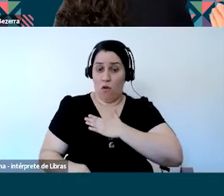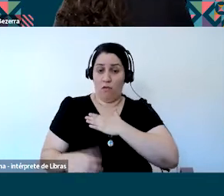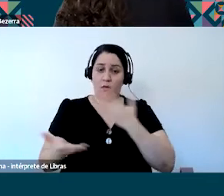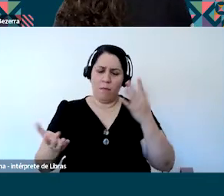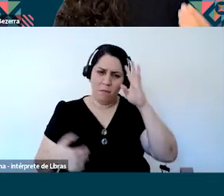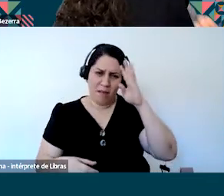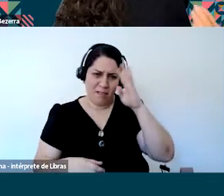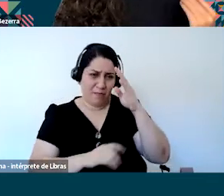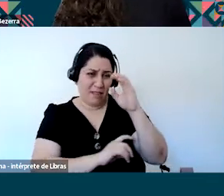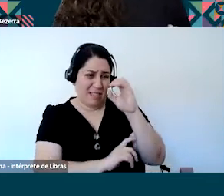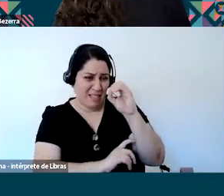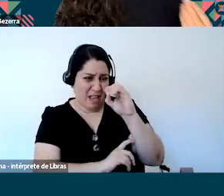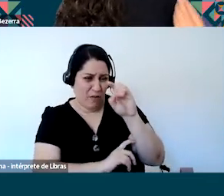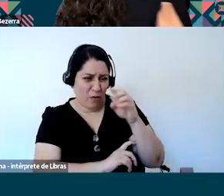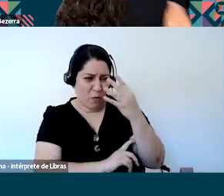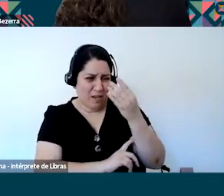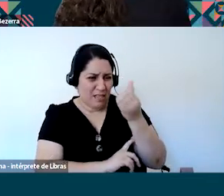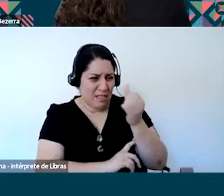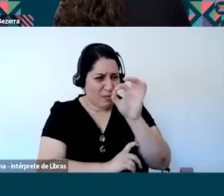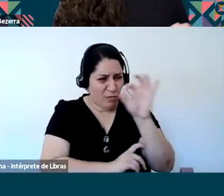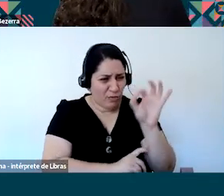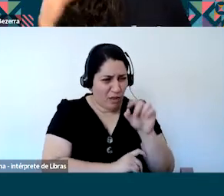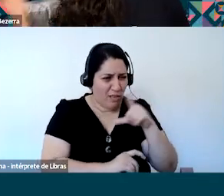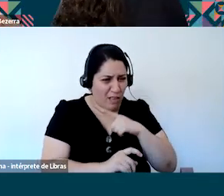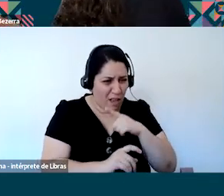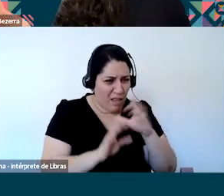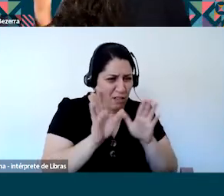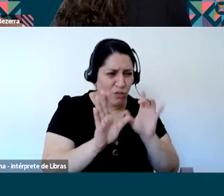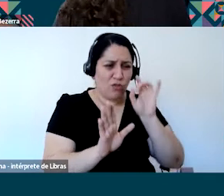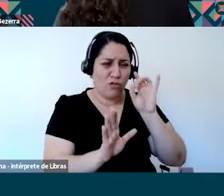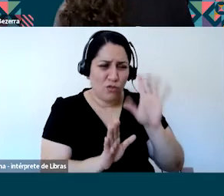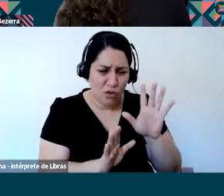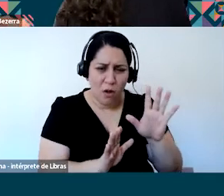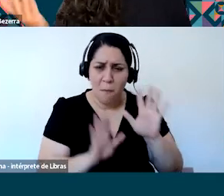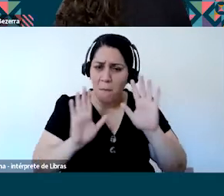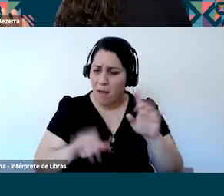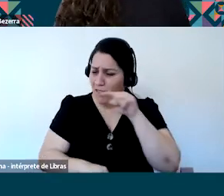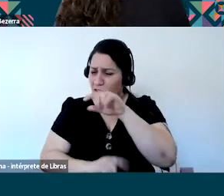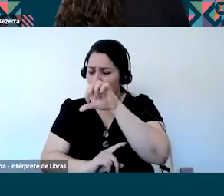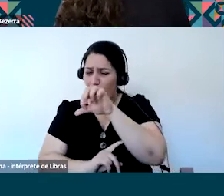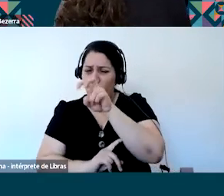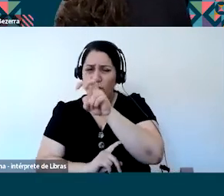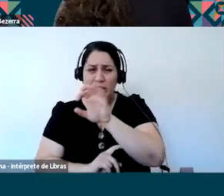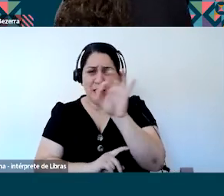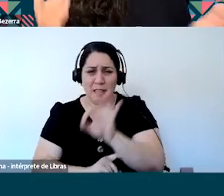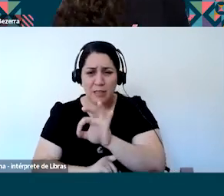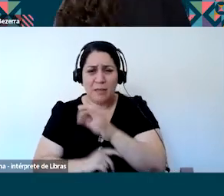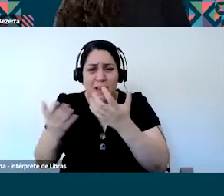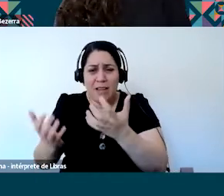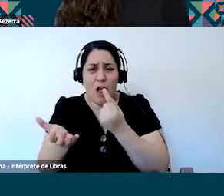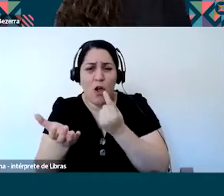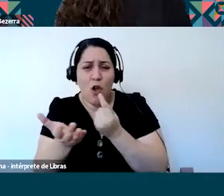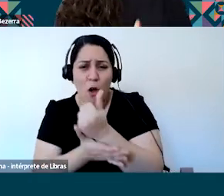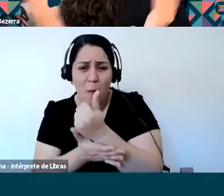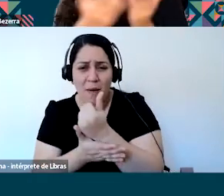Apenas 0,46% de todos os sites brasileiros são acessíveis, mas como é que 95% das pessoas PCDs